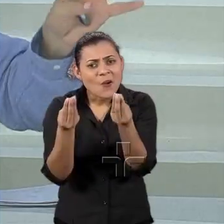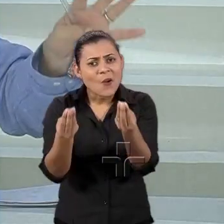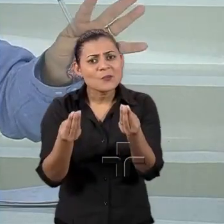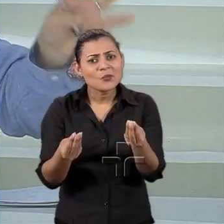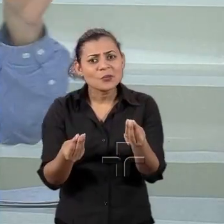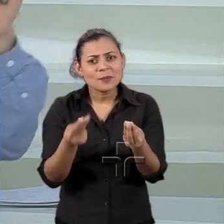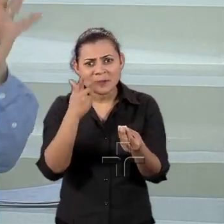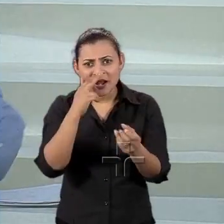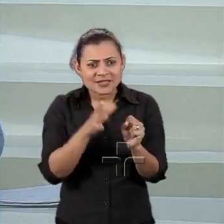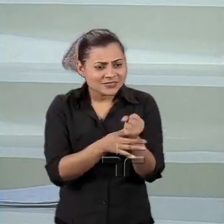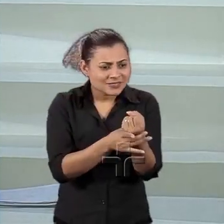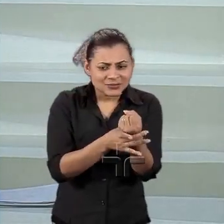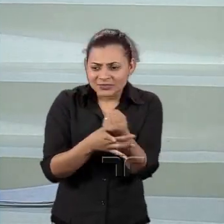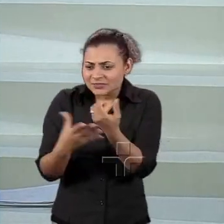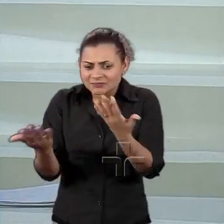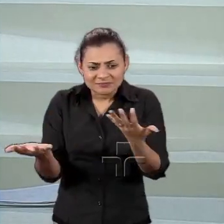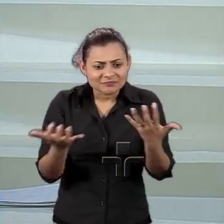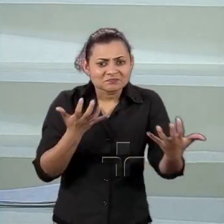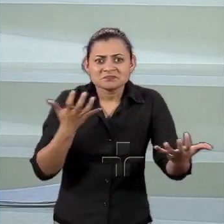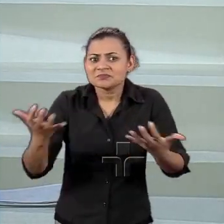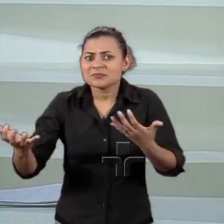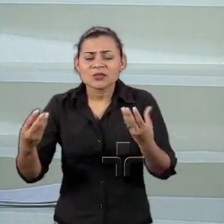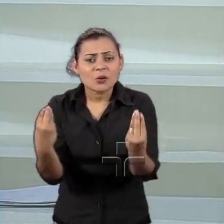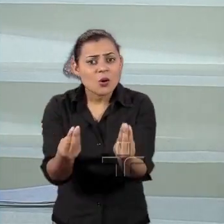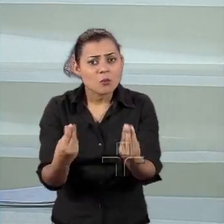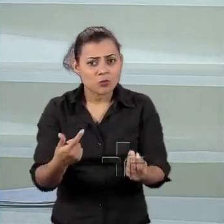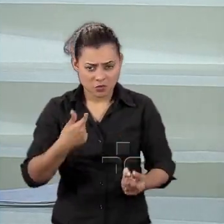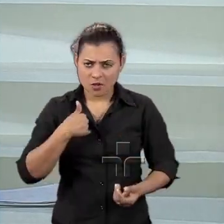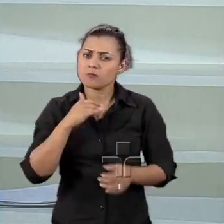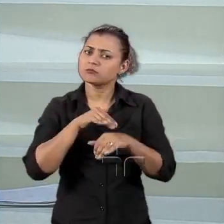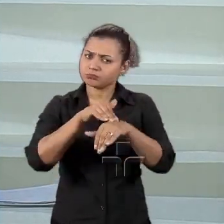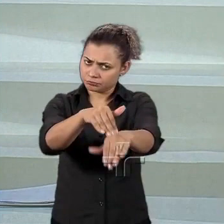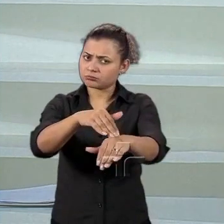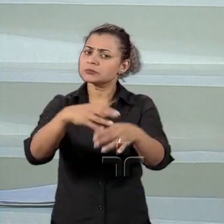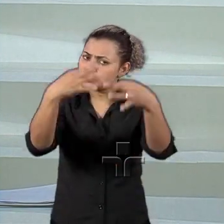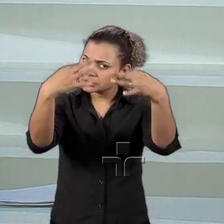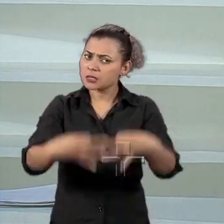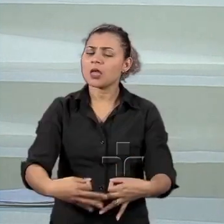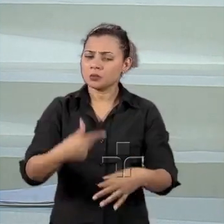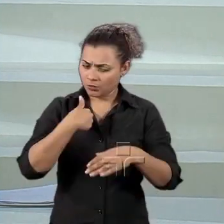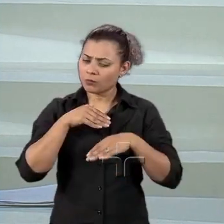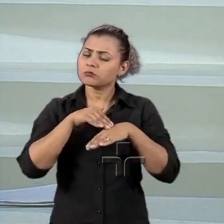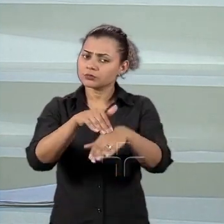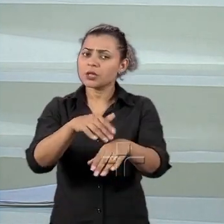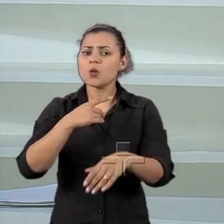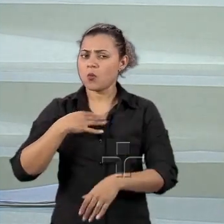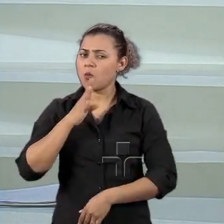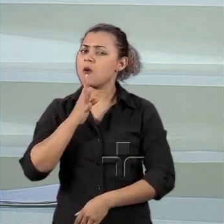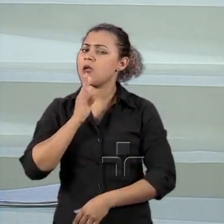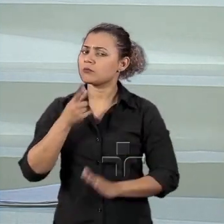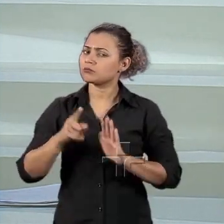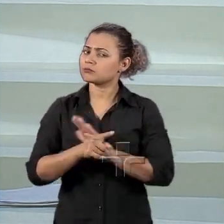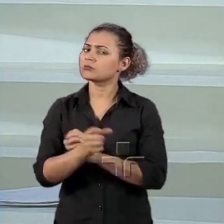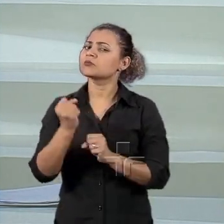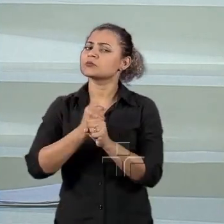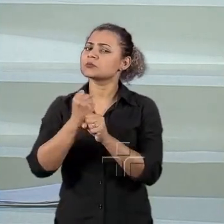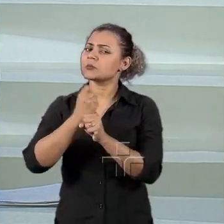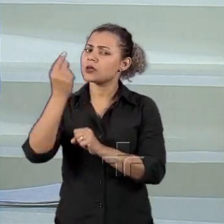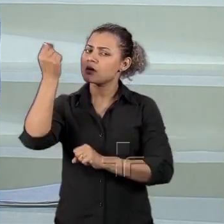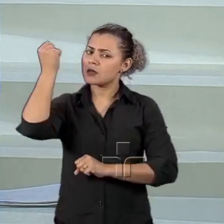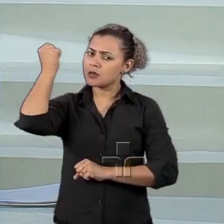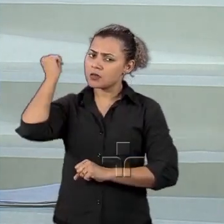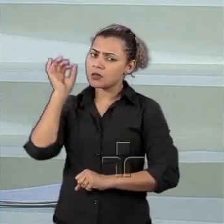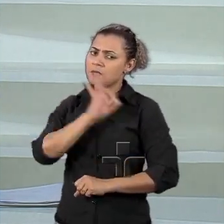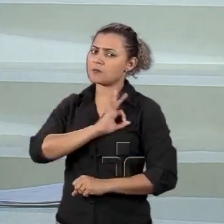Essas inseguranças existem. Né? Agora, eu digo para vocês aqui com segurança, porque eu conheci a Marina muito tempo atrás, já na época